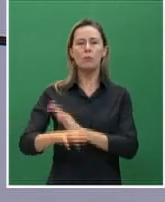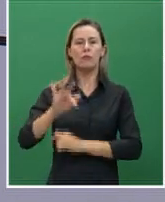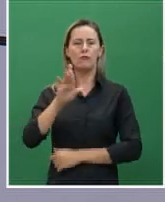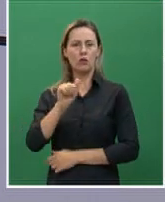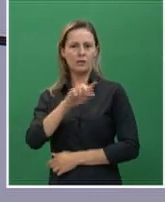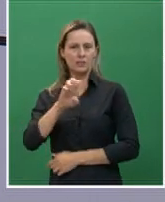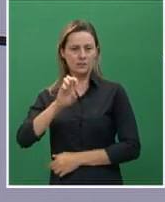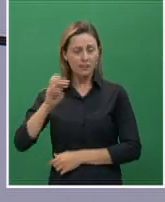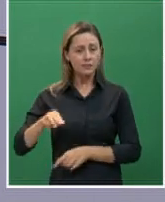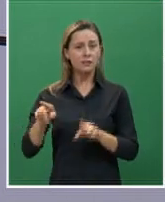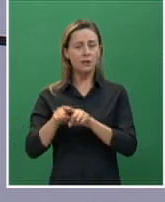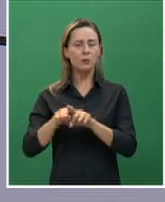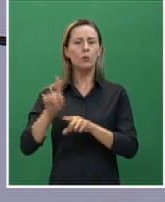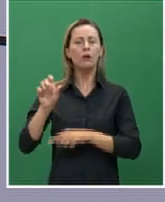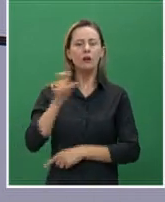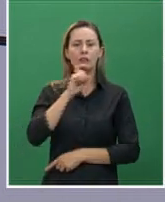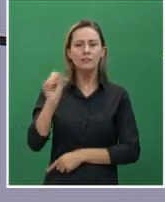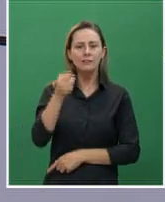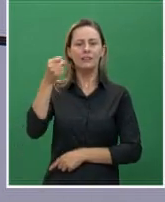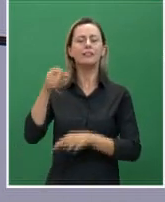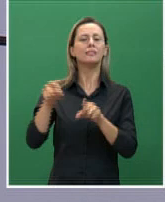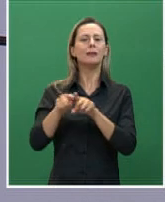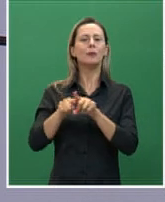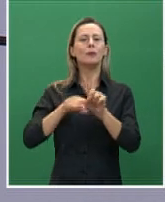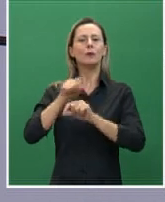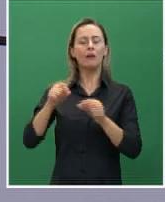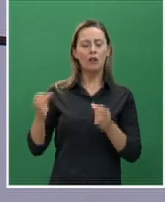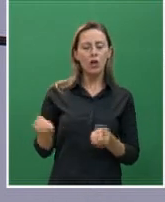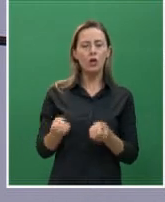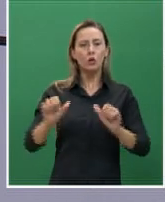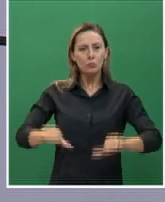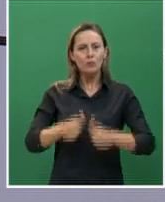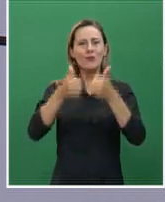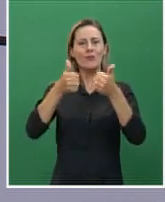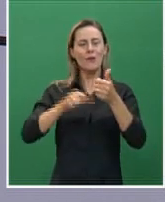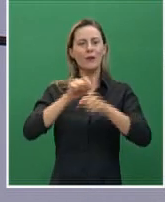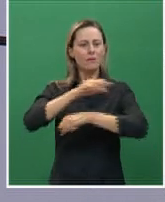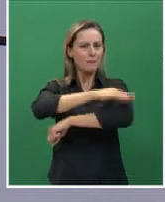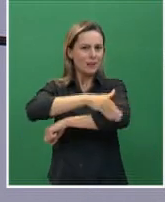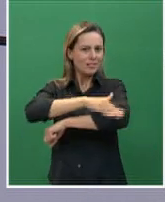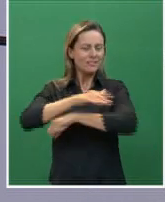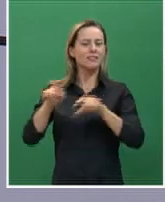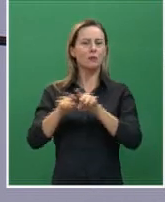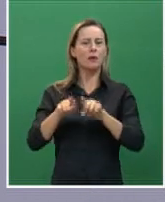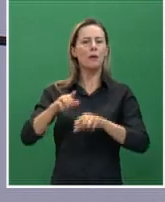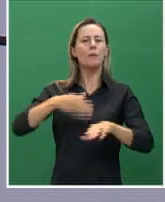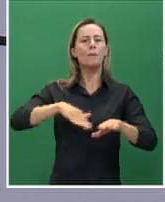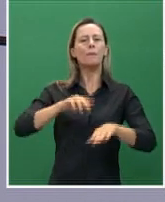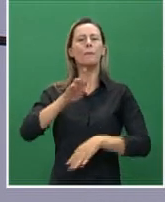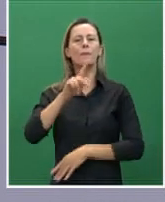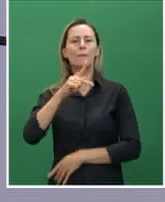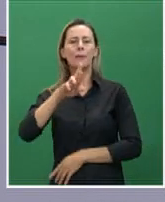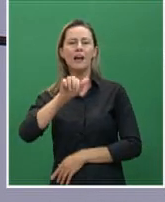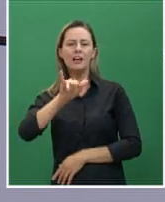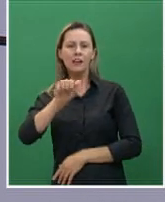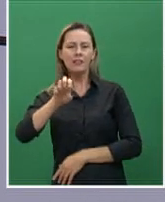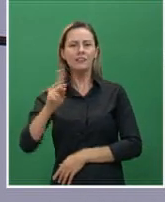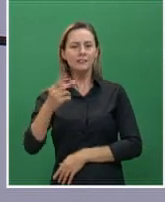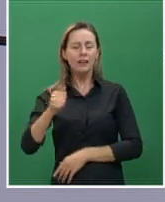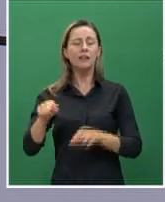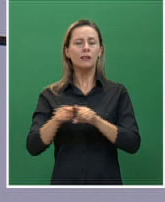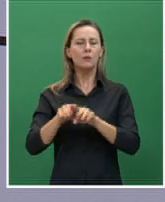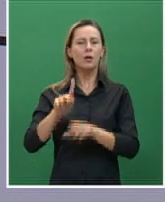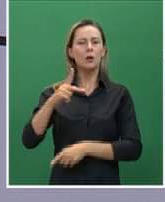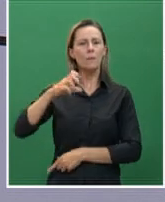como a concessão do Museu da cerveja como a questão da revitalização da Prainha sem utilização de recursos Públicos como a questão da